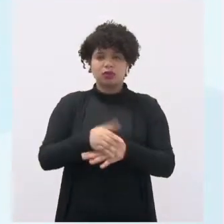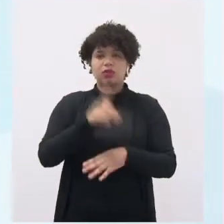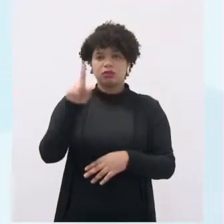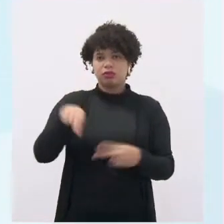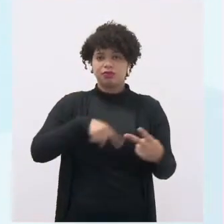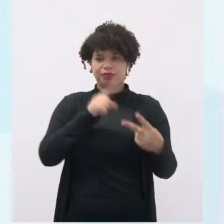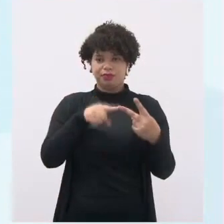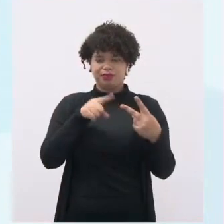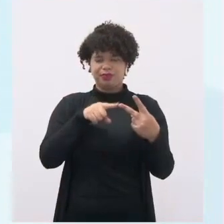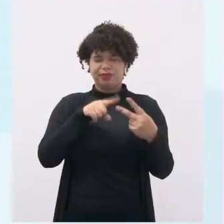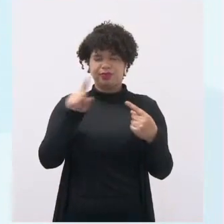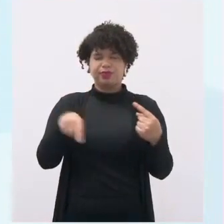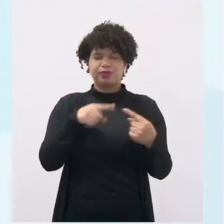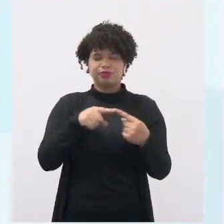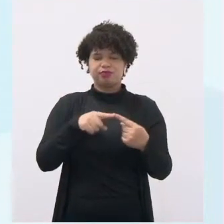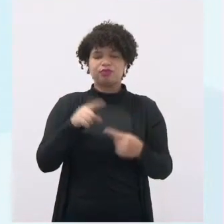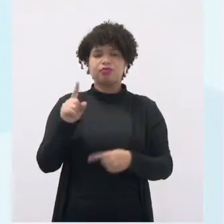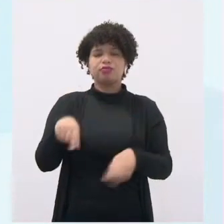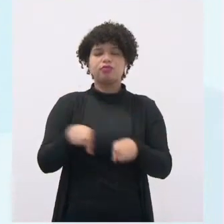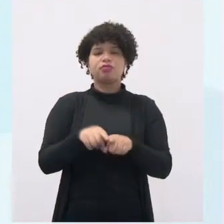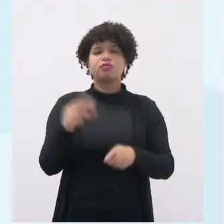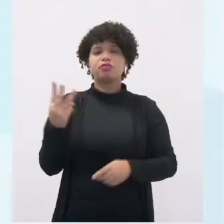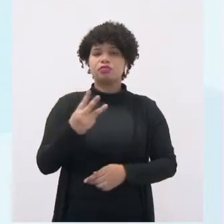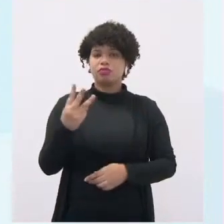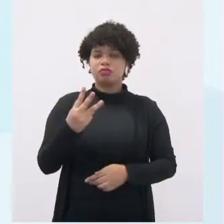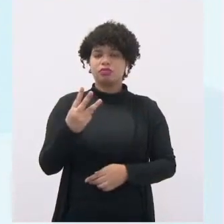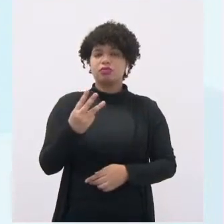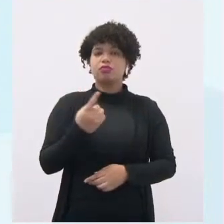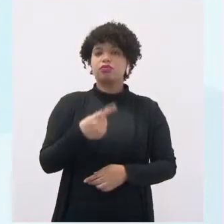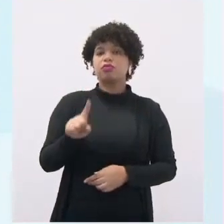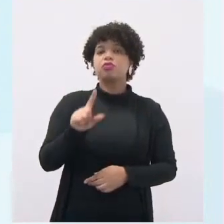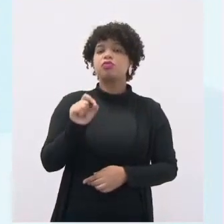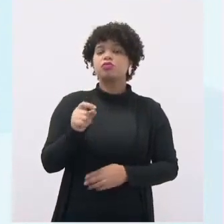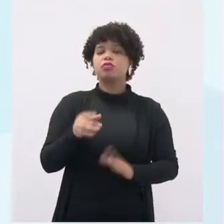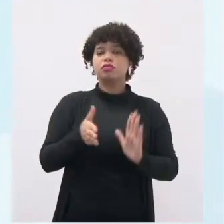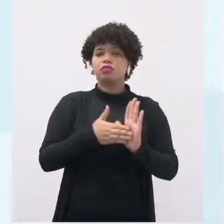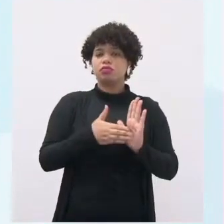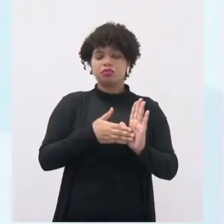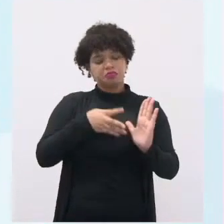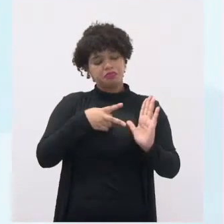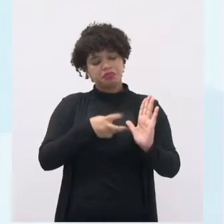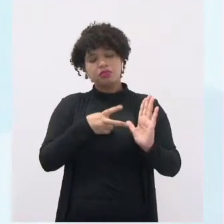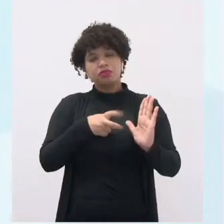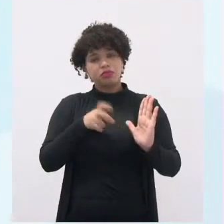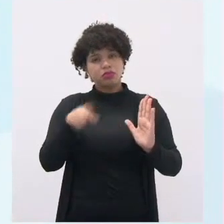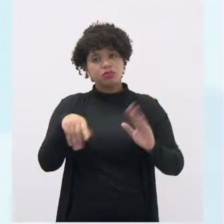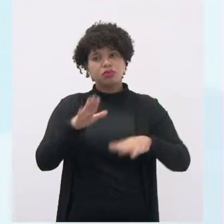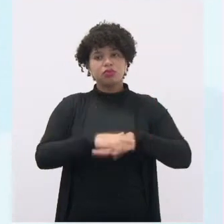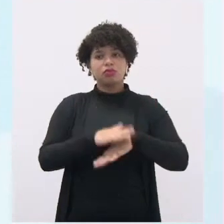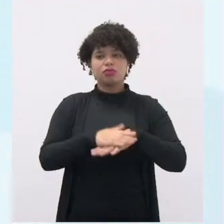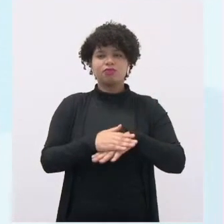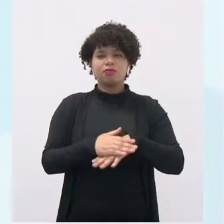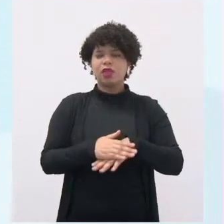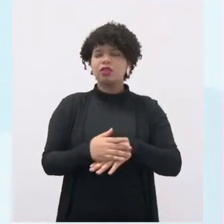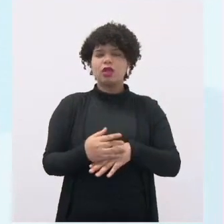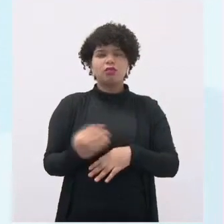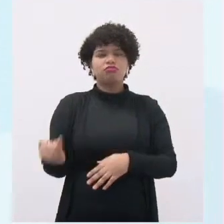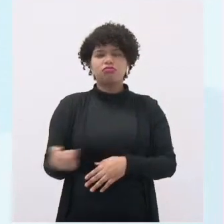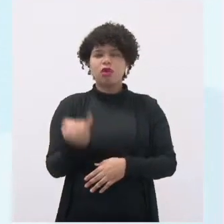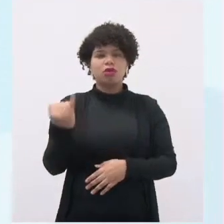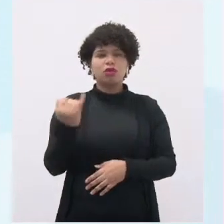objetivo. E o terceiro e último objetivo, reconhecer a proposta pedagógica como prática singular da escola